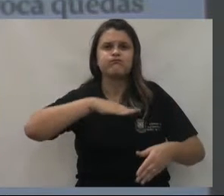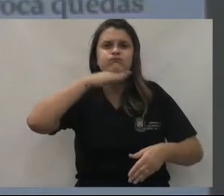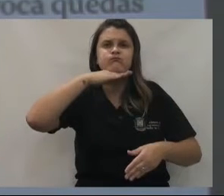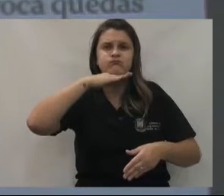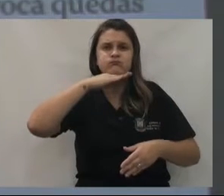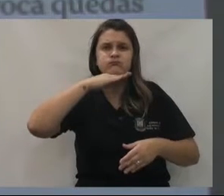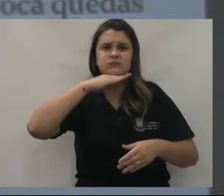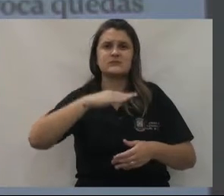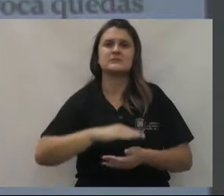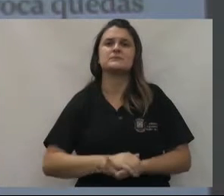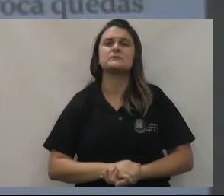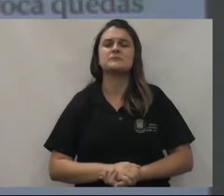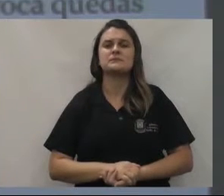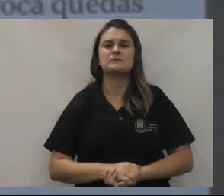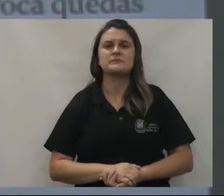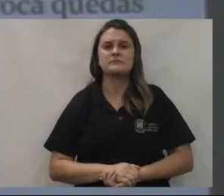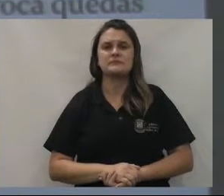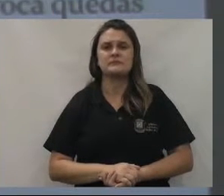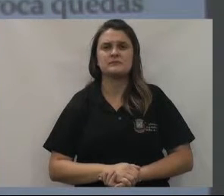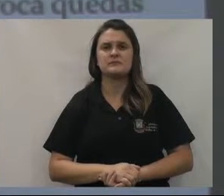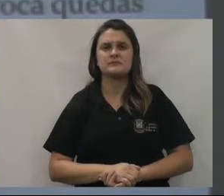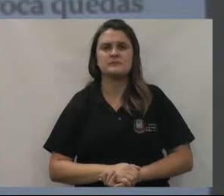enchentes acima das pontes.